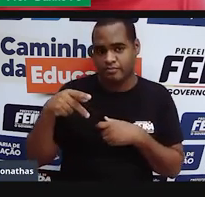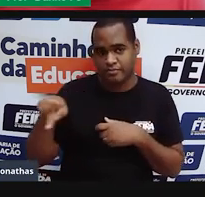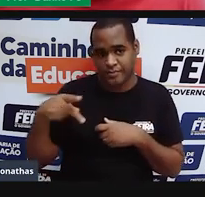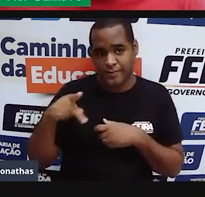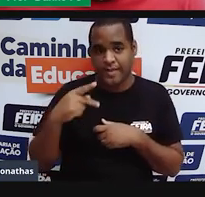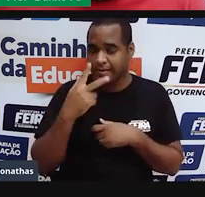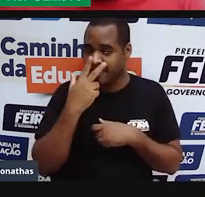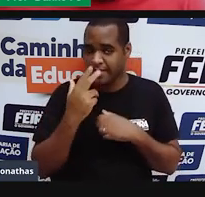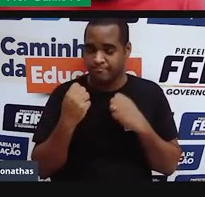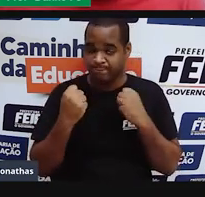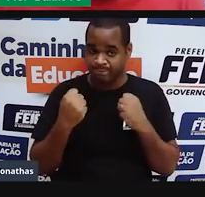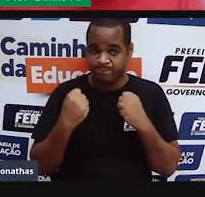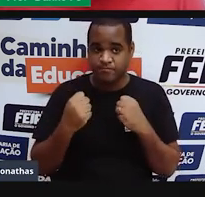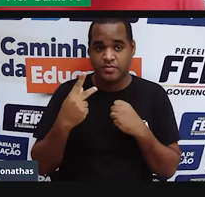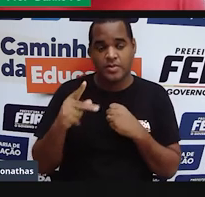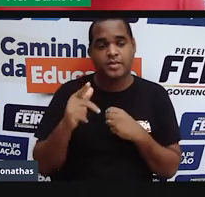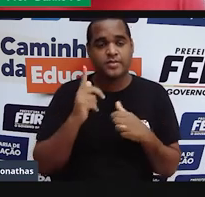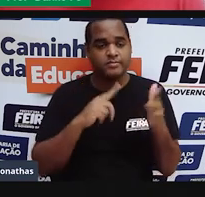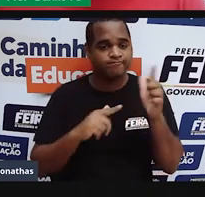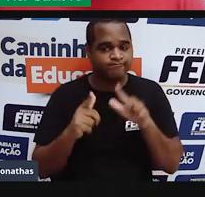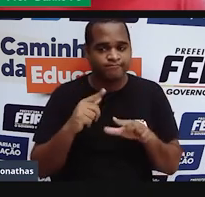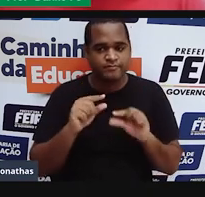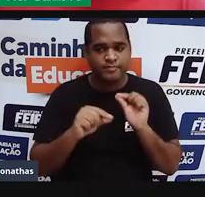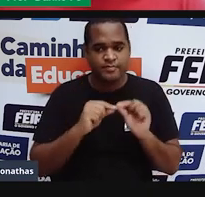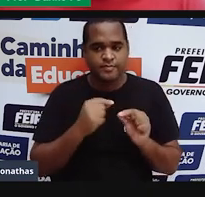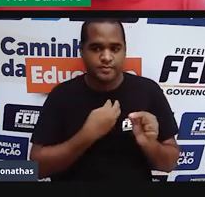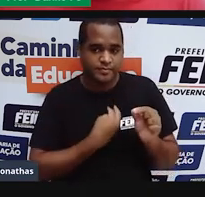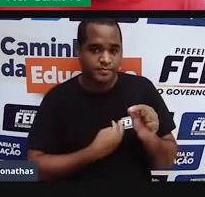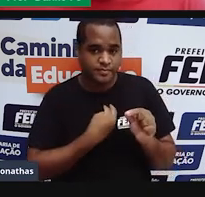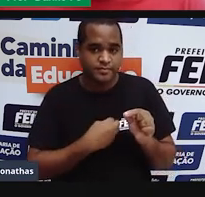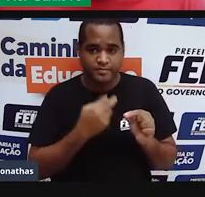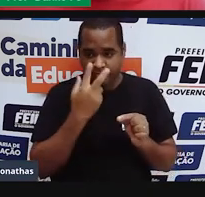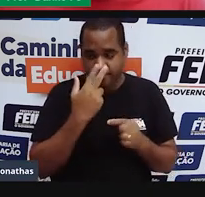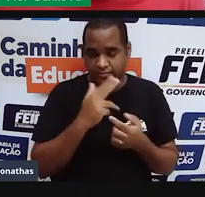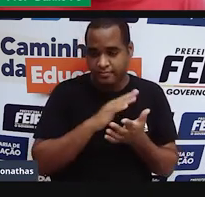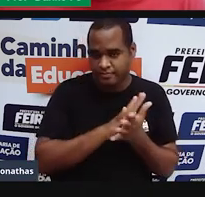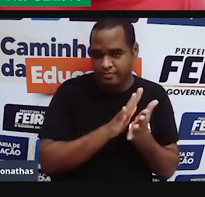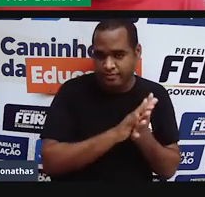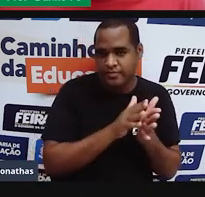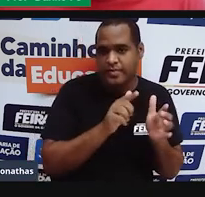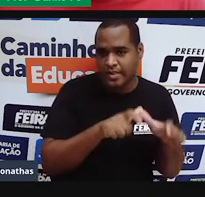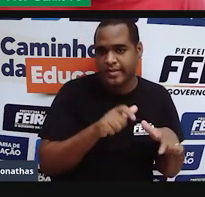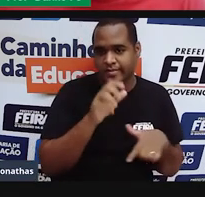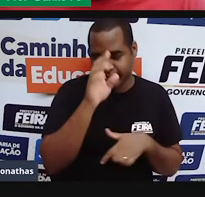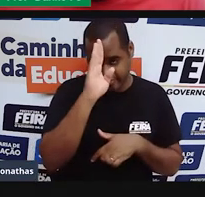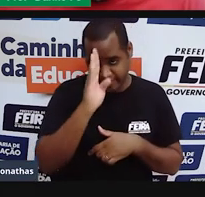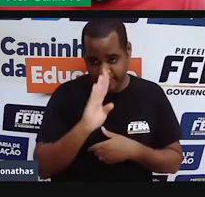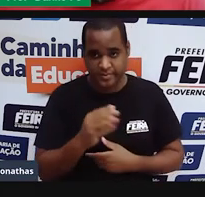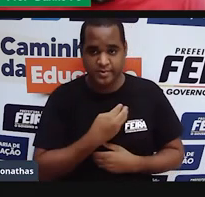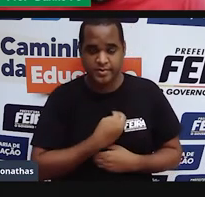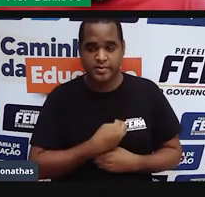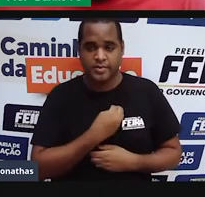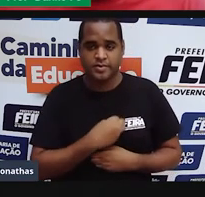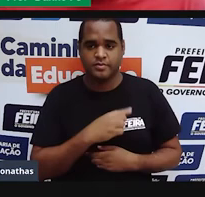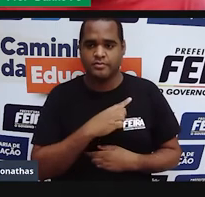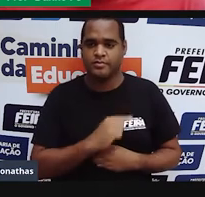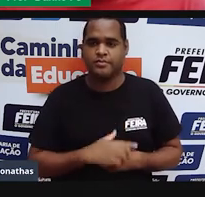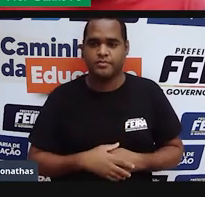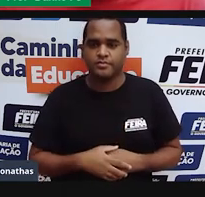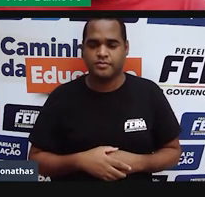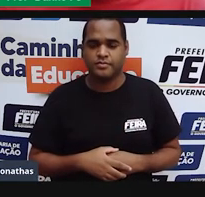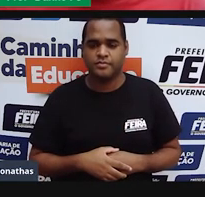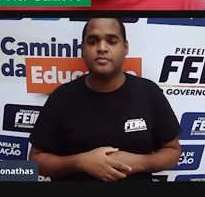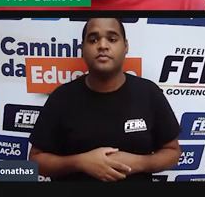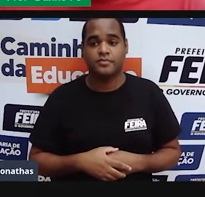que acaba fortalecendo a pauta pela abolição da escravidão no Brasil. Mas